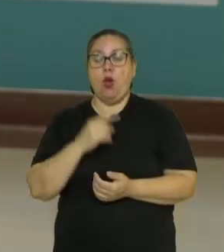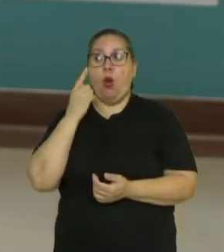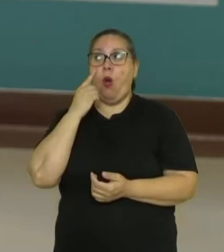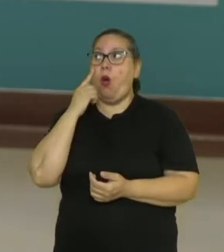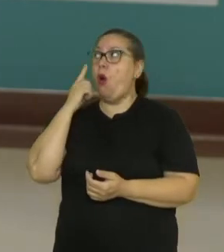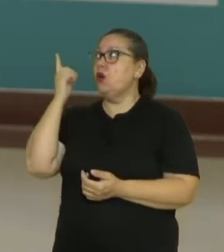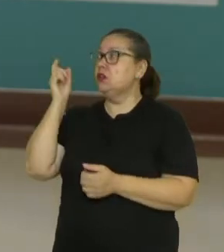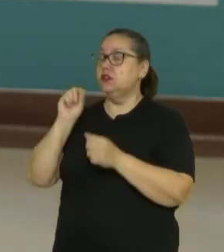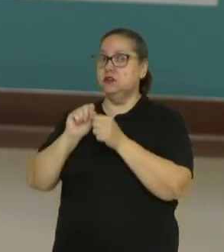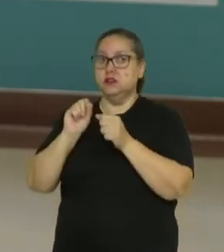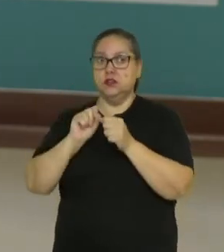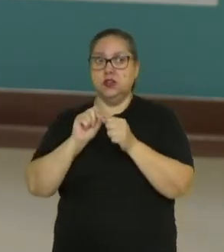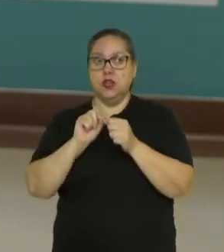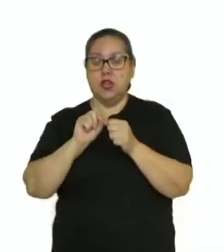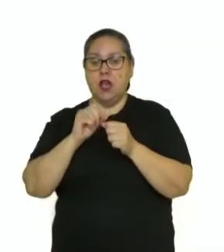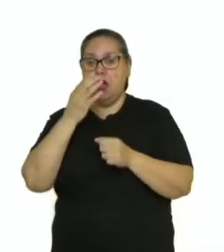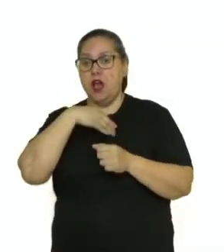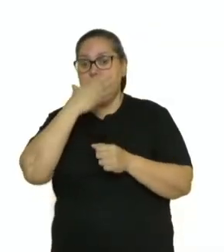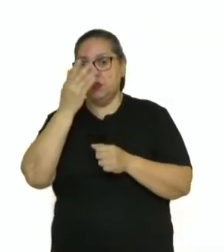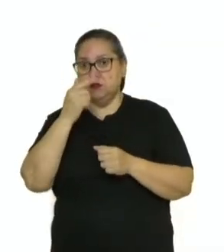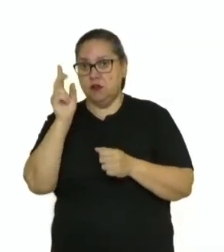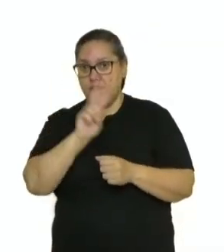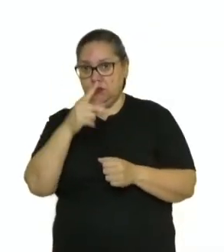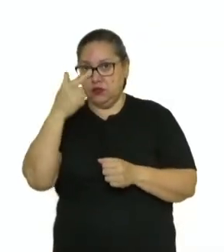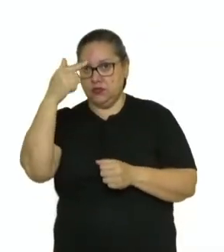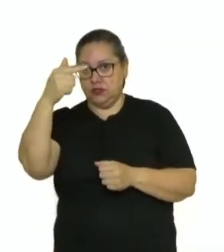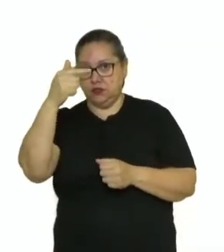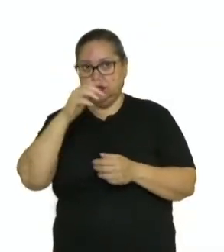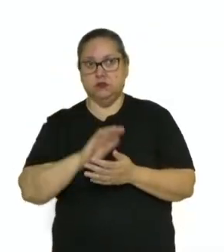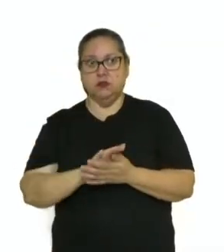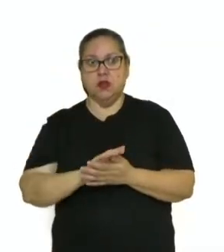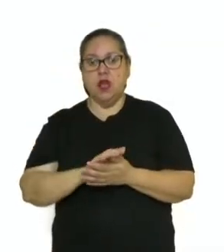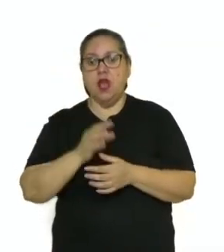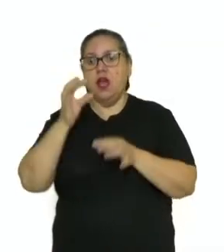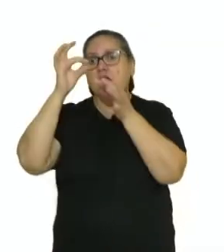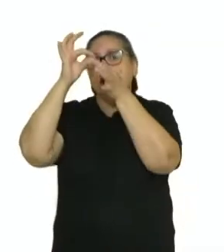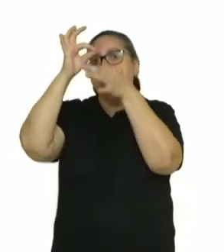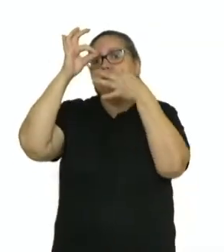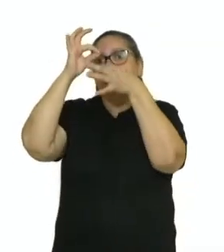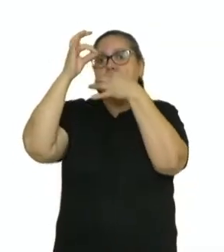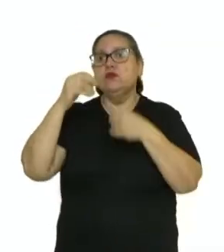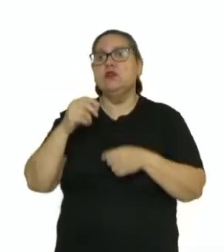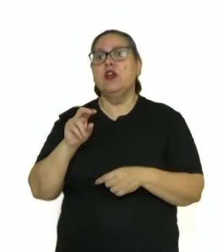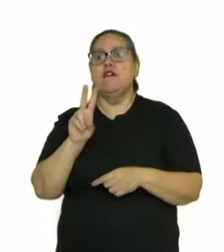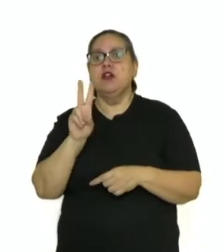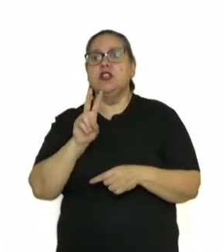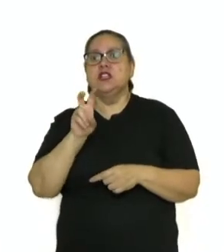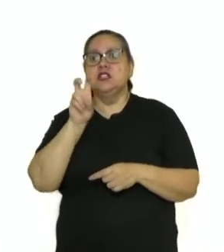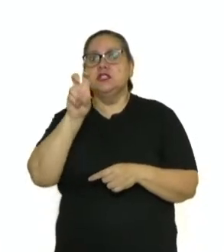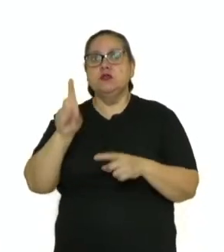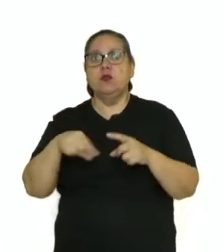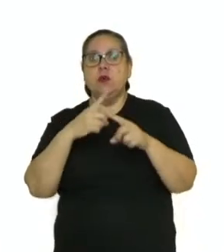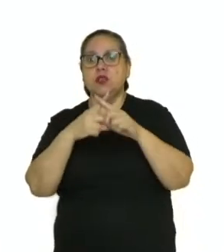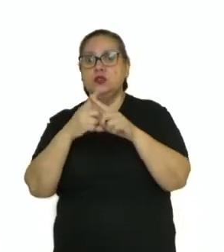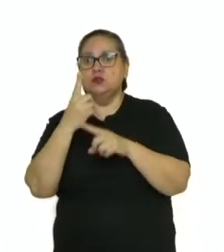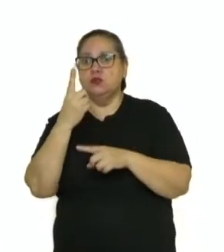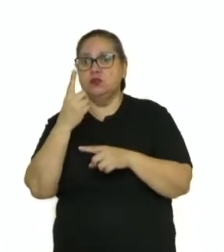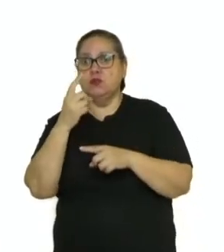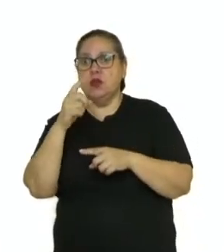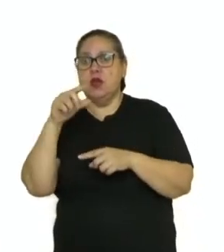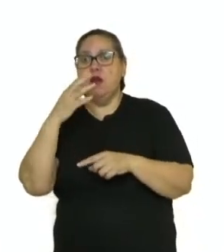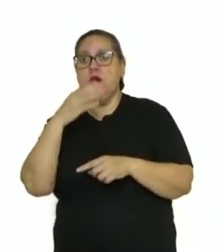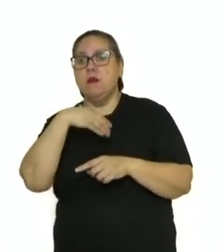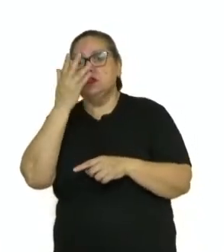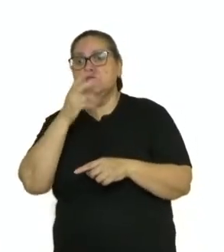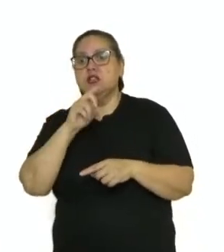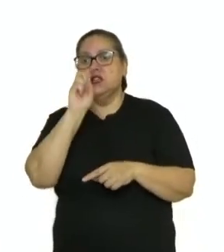Olha só o que a gente vai fazer. A maçã vale 7. A uva vale 5 mais uma maçã. Ou seja, 5 mais 7